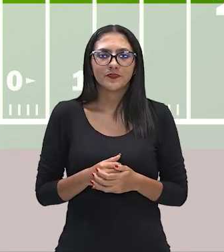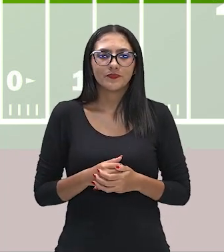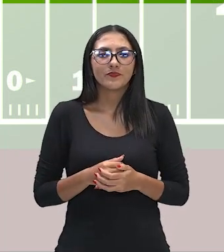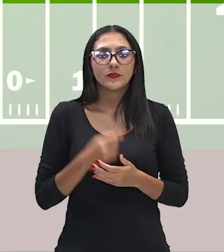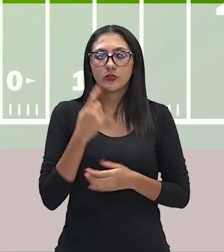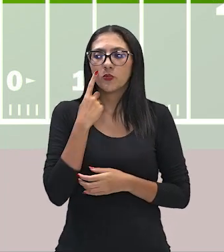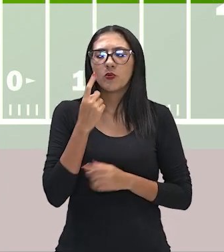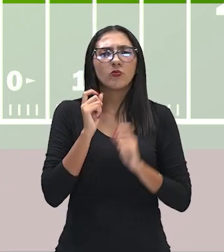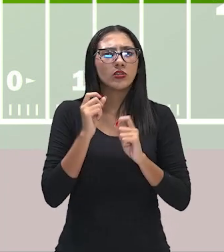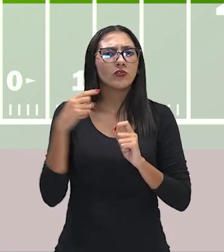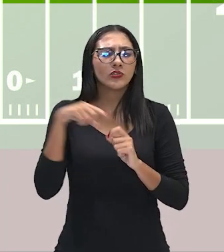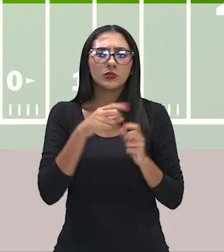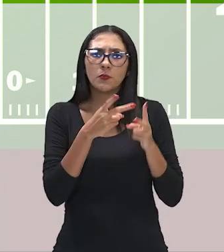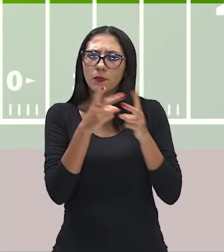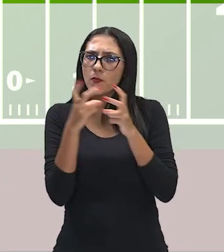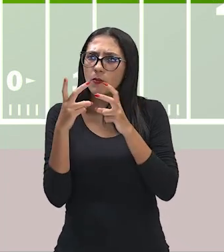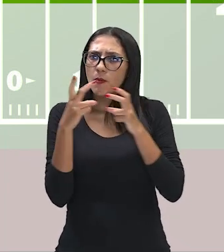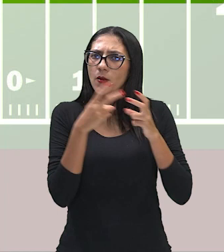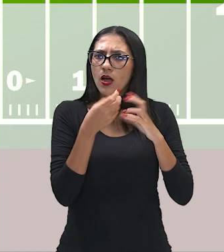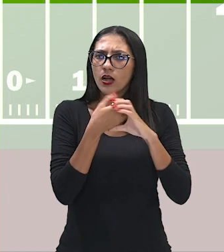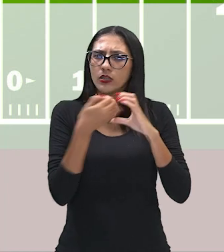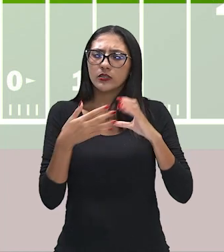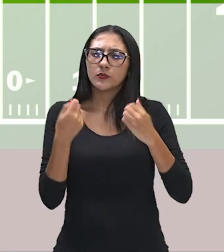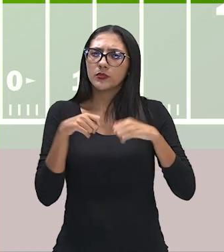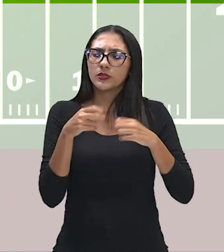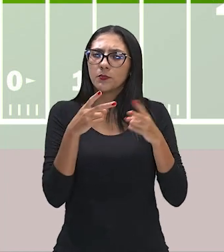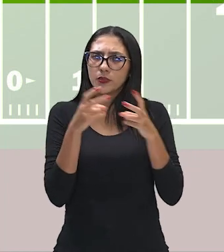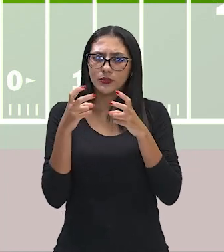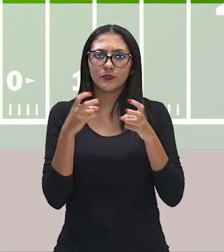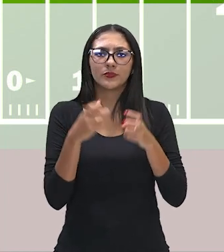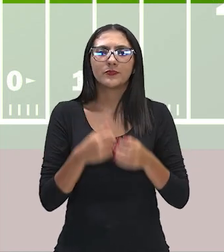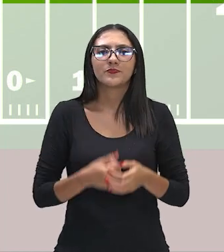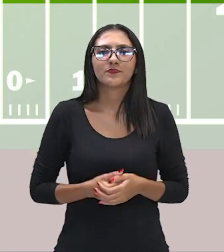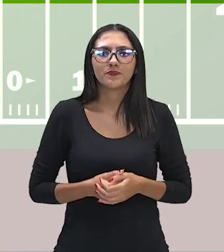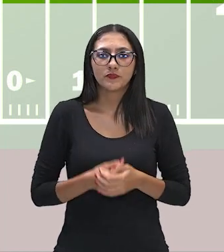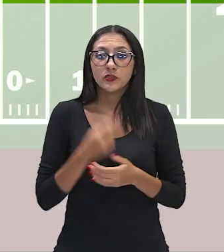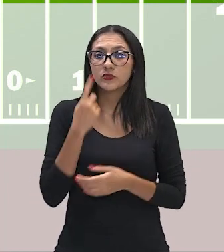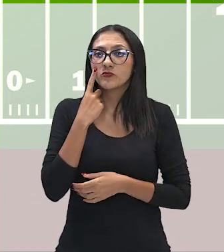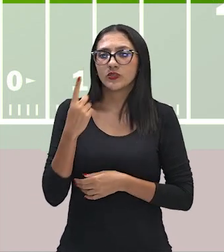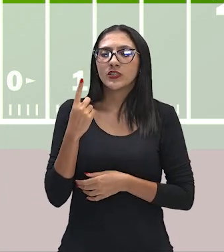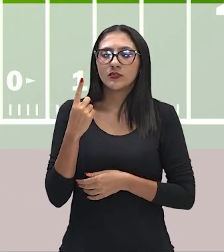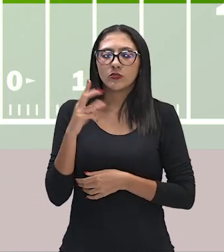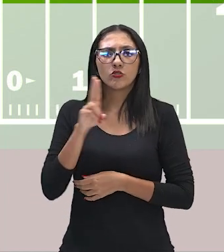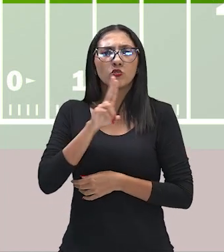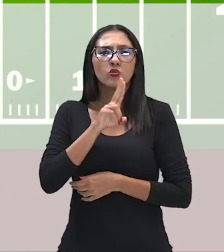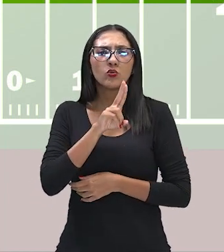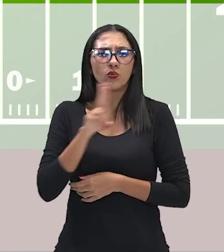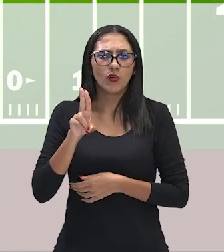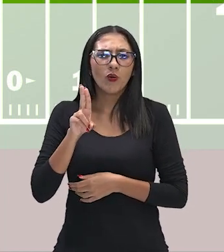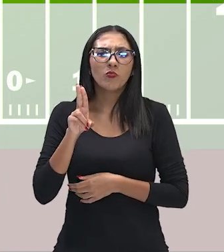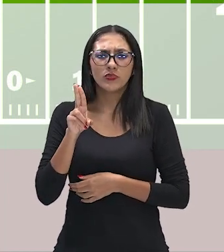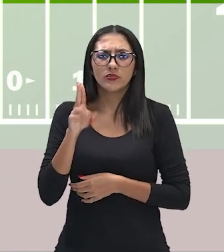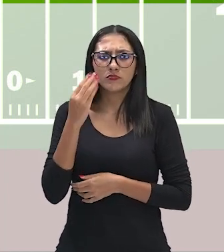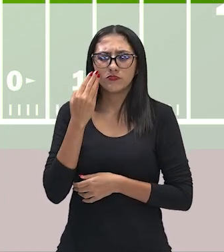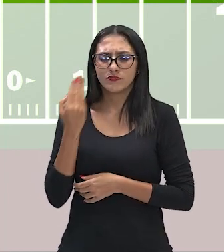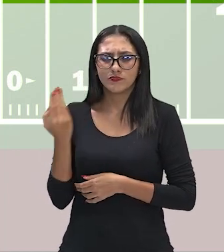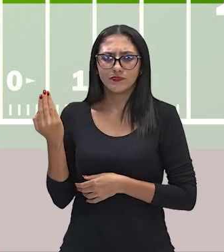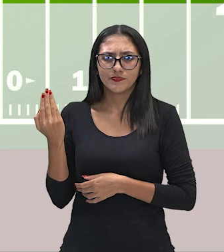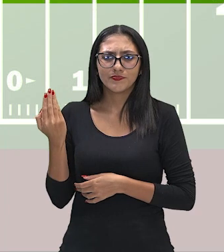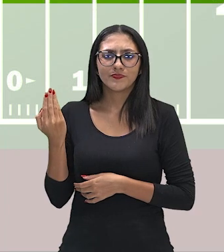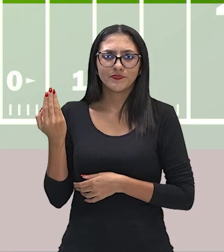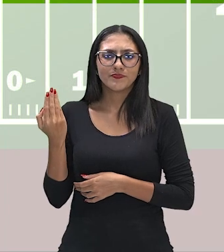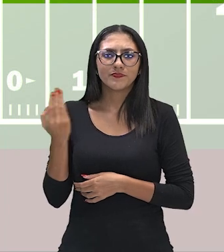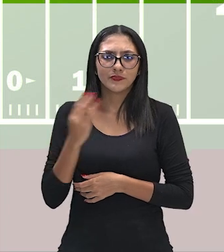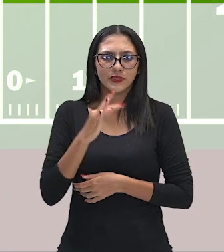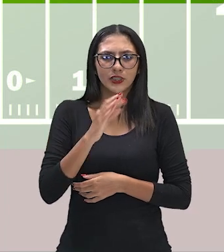nesse campo? O touchdown, né, que essas end zones, que fica onde está escrito touchdown, são as